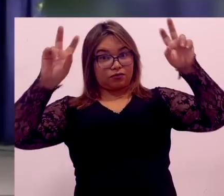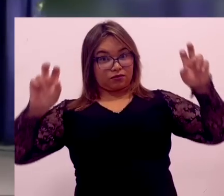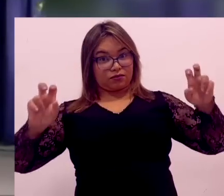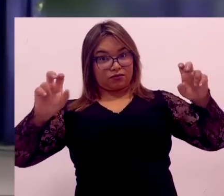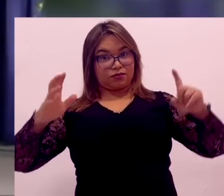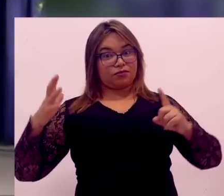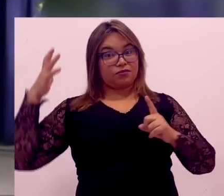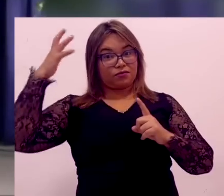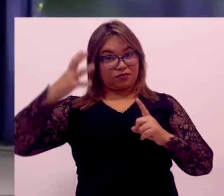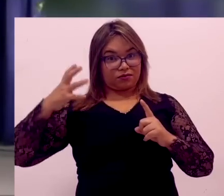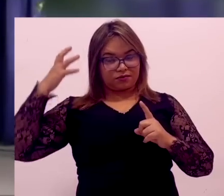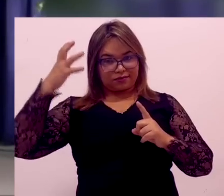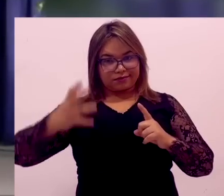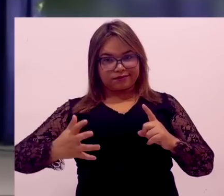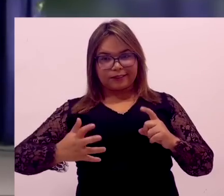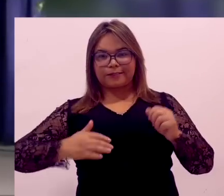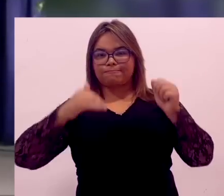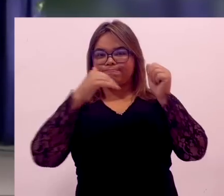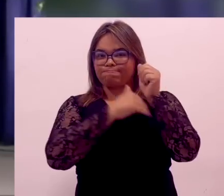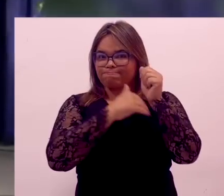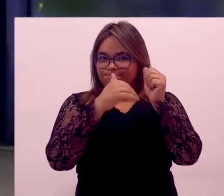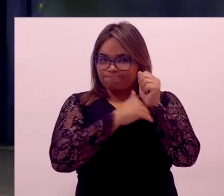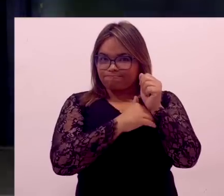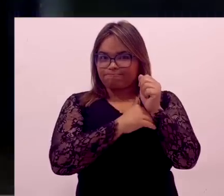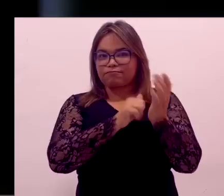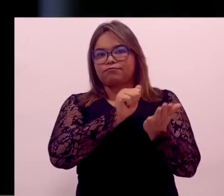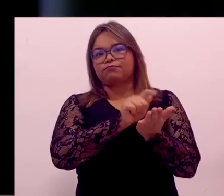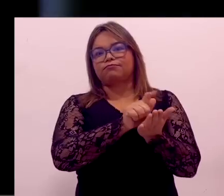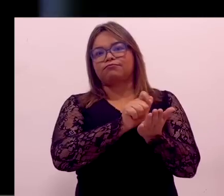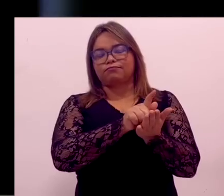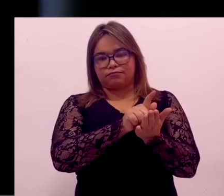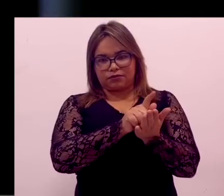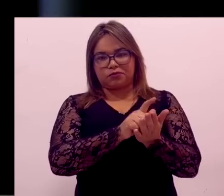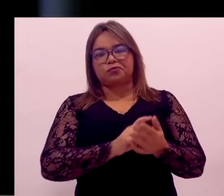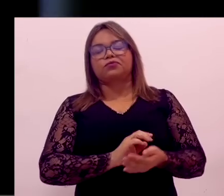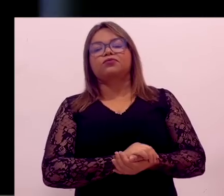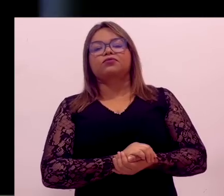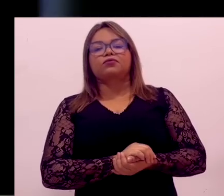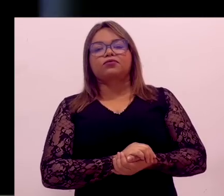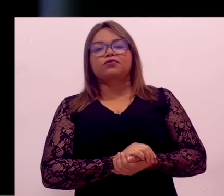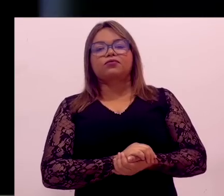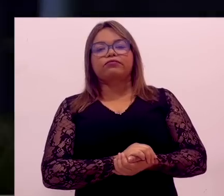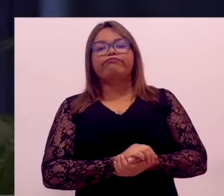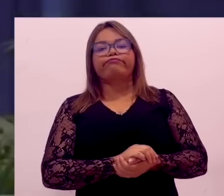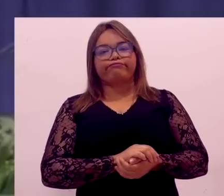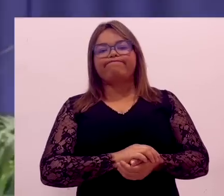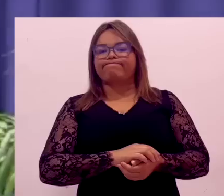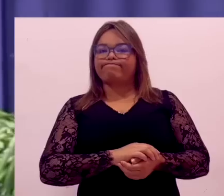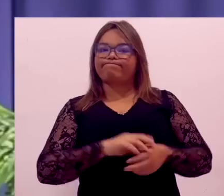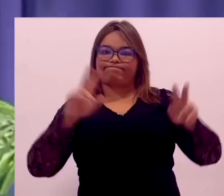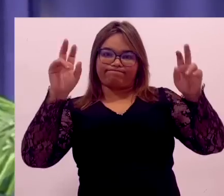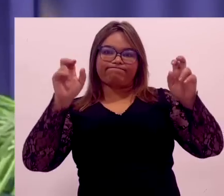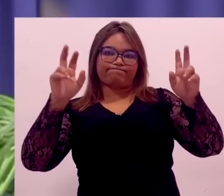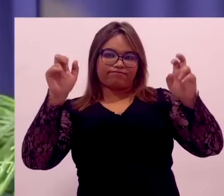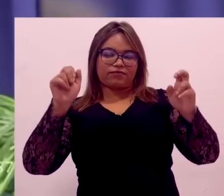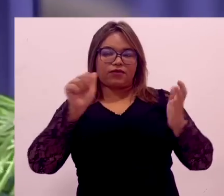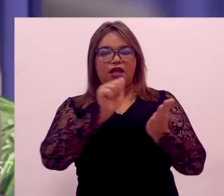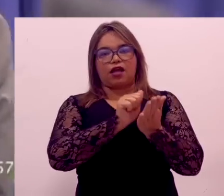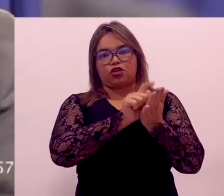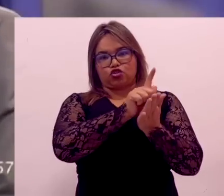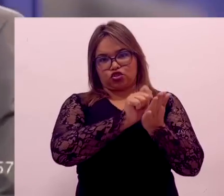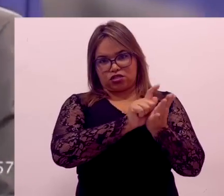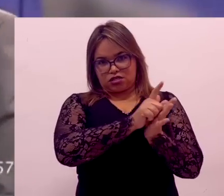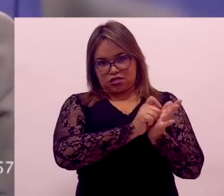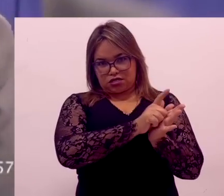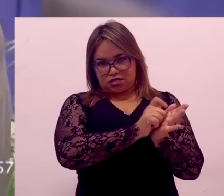O título da palestra de hoje à noite é Agendas Secretas, porque é exatamente sobre isso que fala. Fala sobre agendas